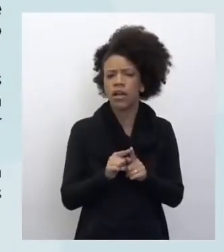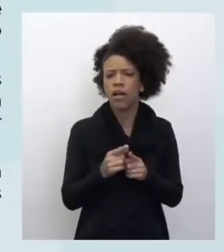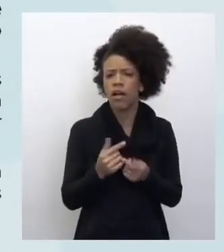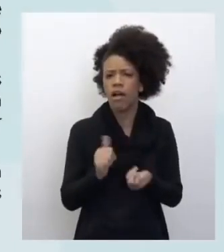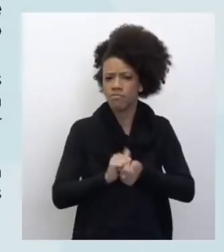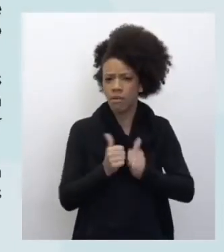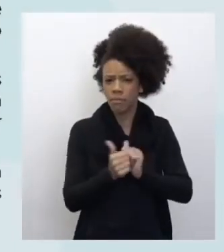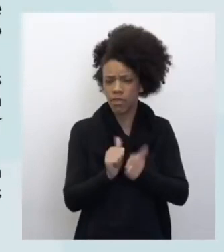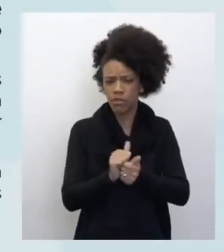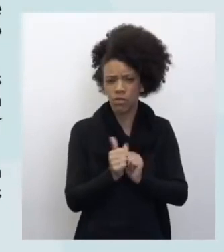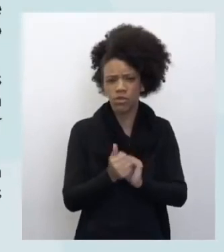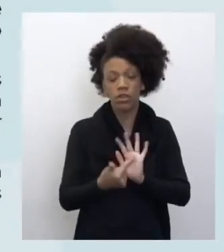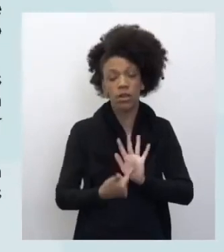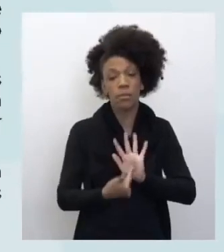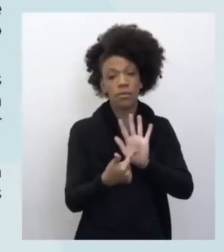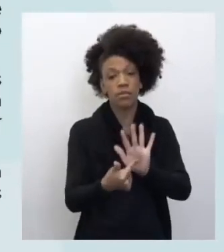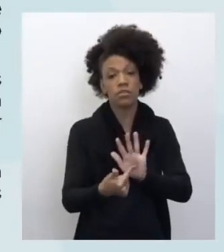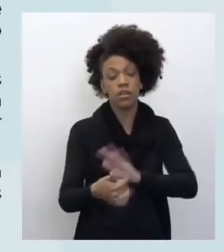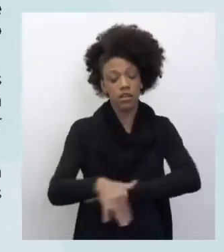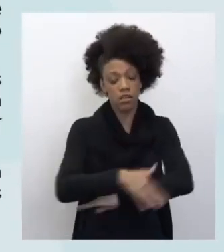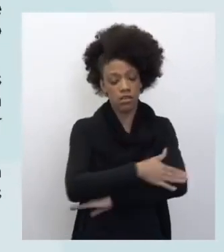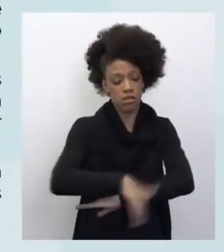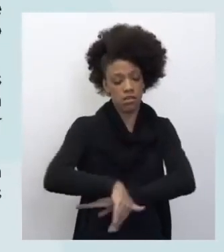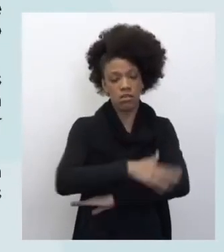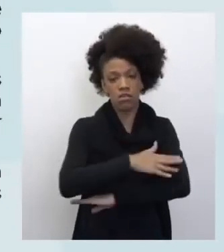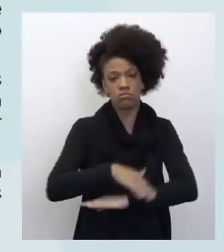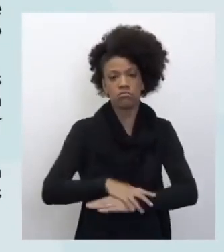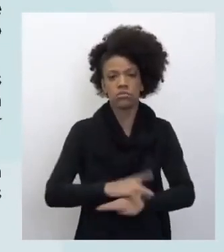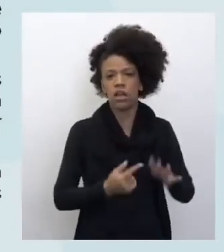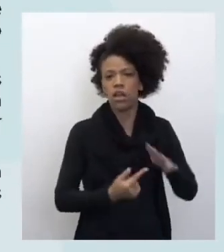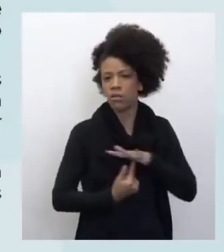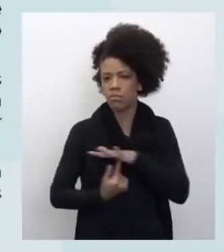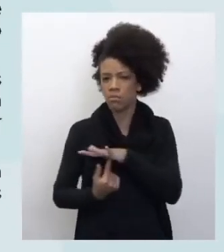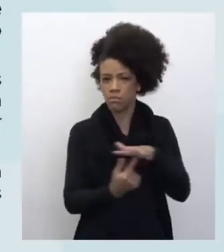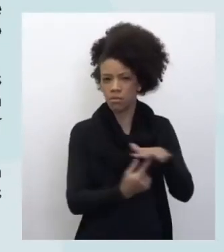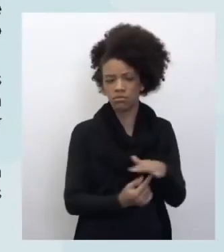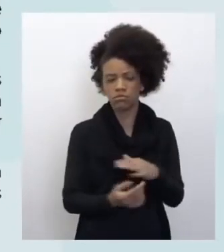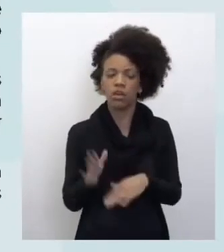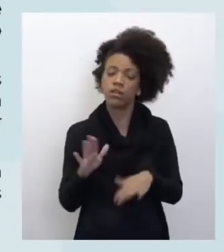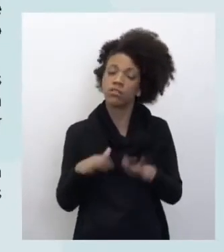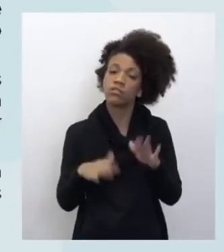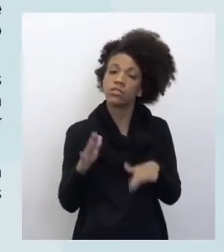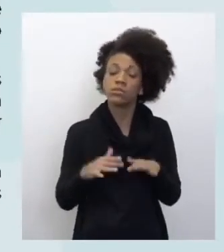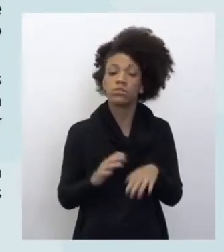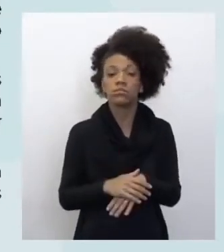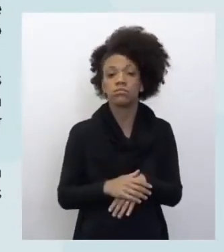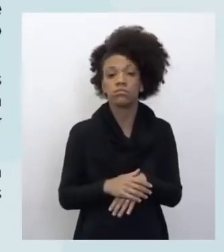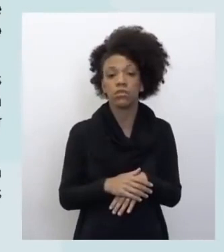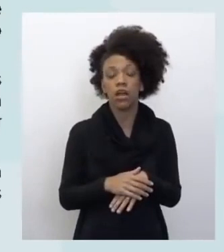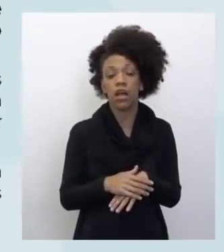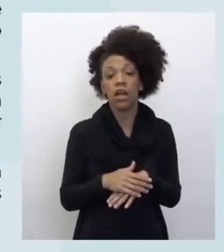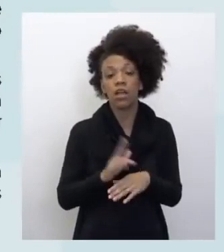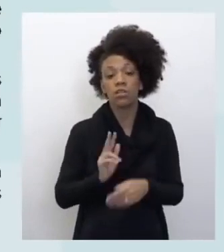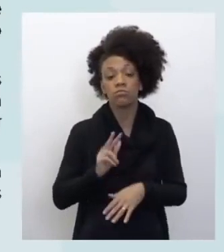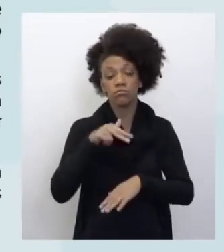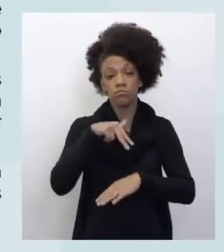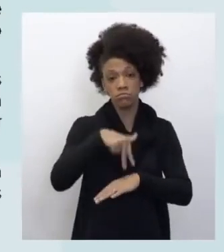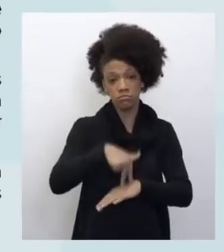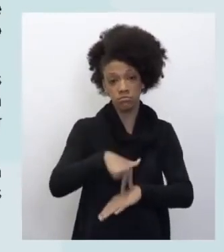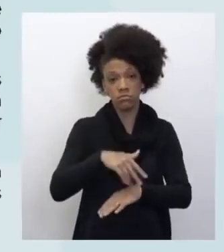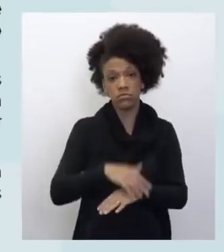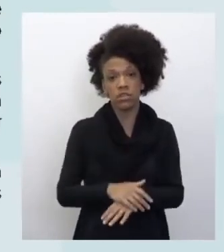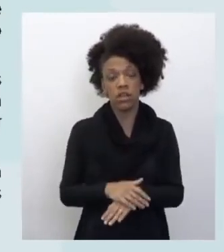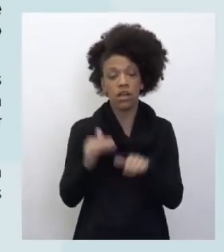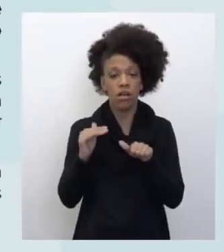As apresentações eram feitas nas ruas e praças públicas. De vez em quando, os atores atuavam na parte de trás das suas carroças